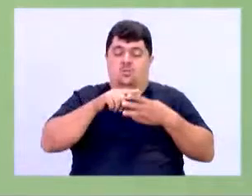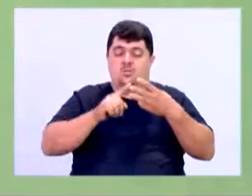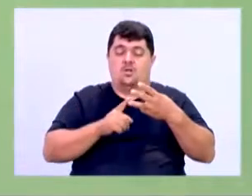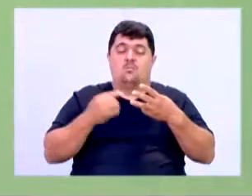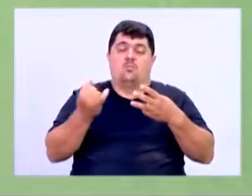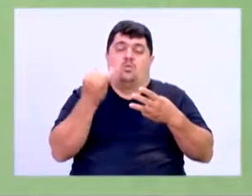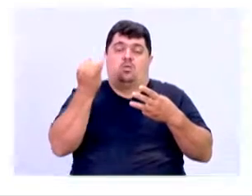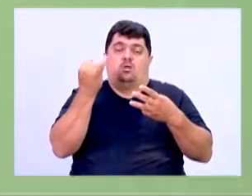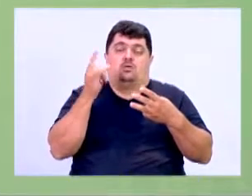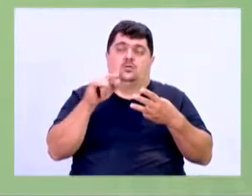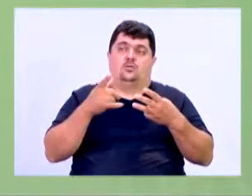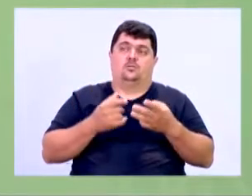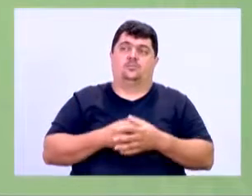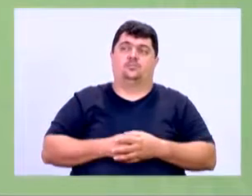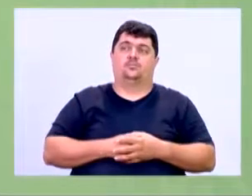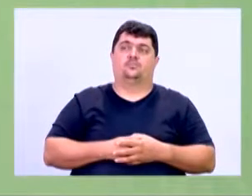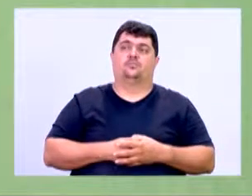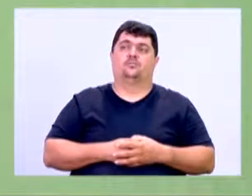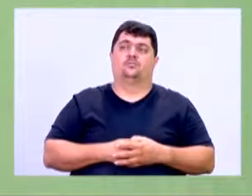aí. Bom,